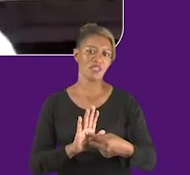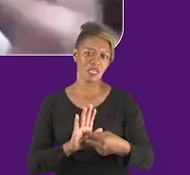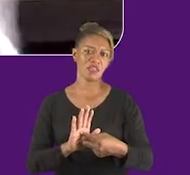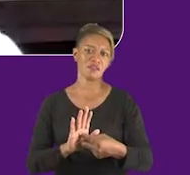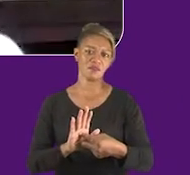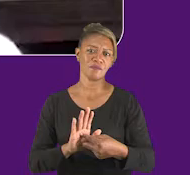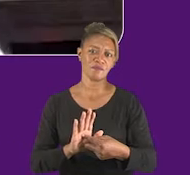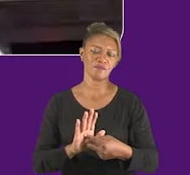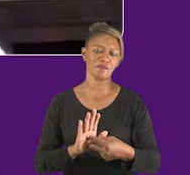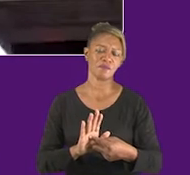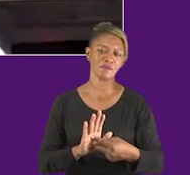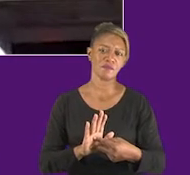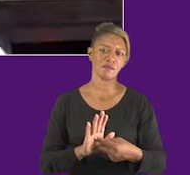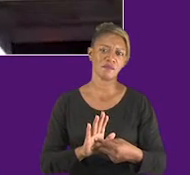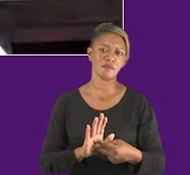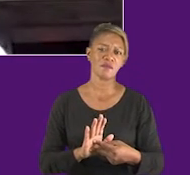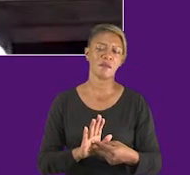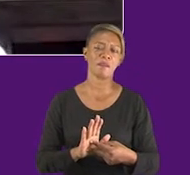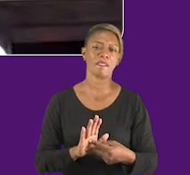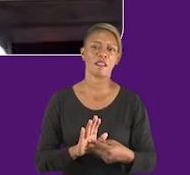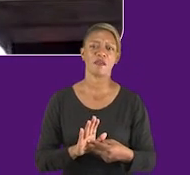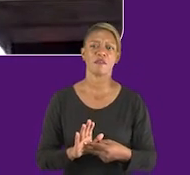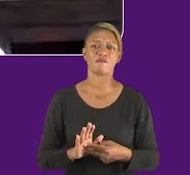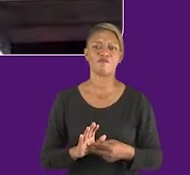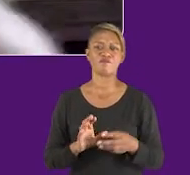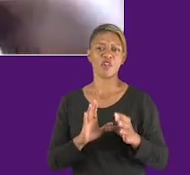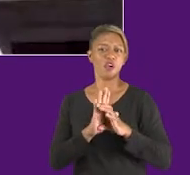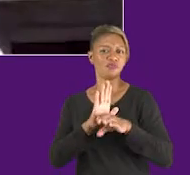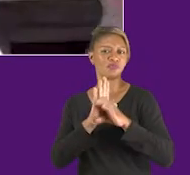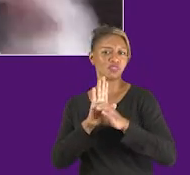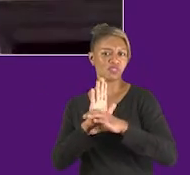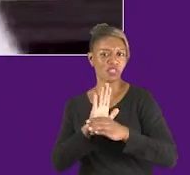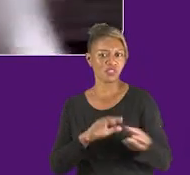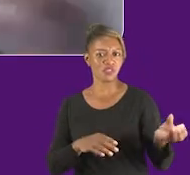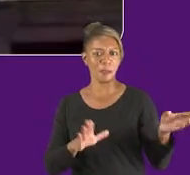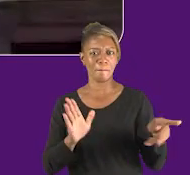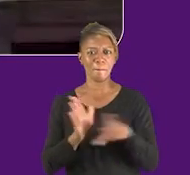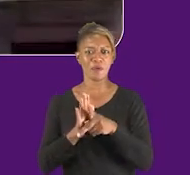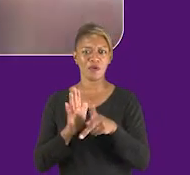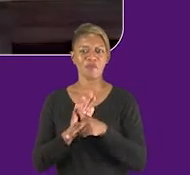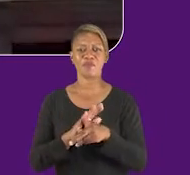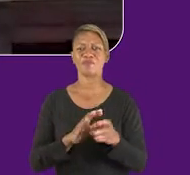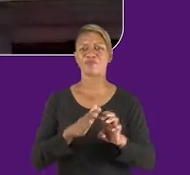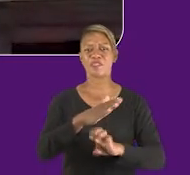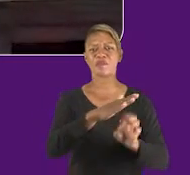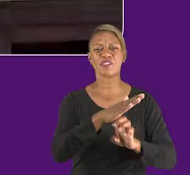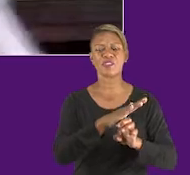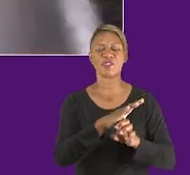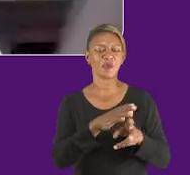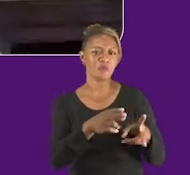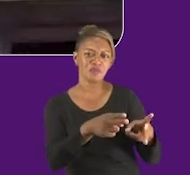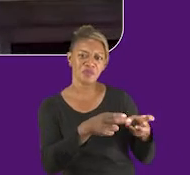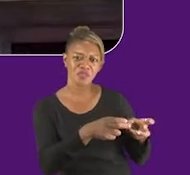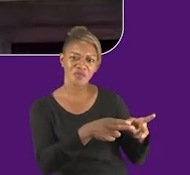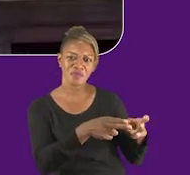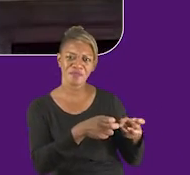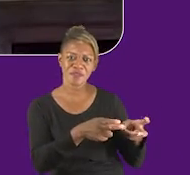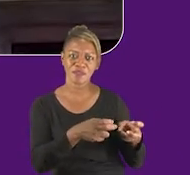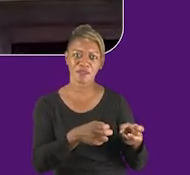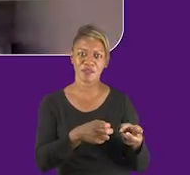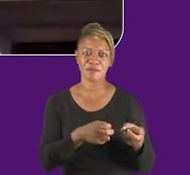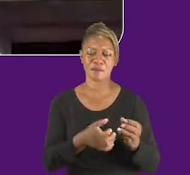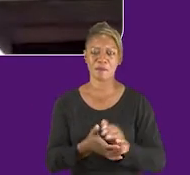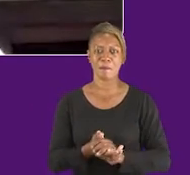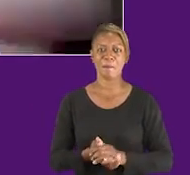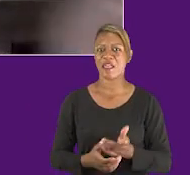em qualquer área né é de se prover exatamente dos nossos conceitos para poder enxergar um pouco a amplitude